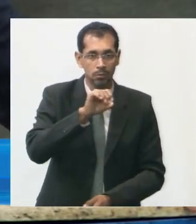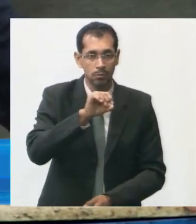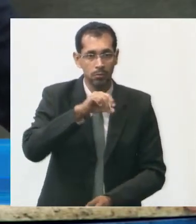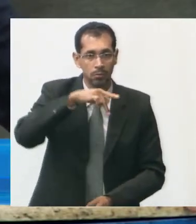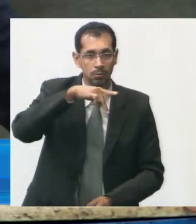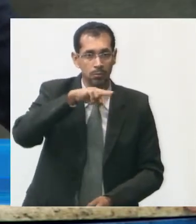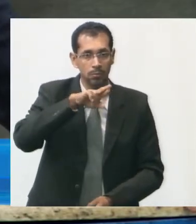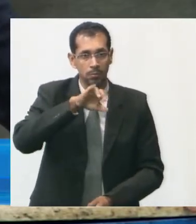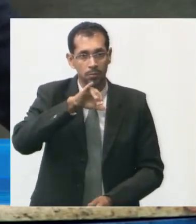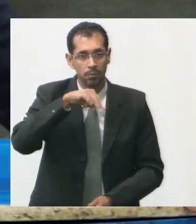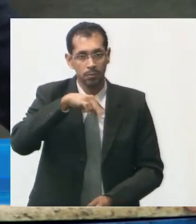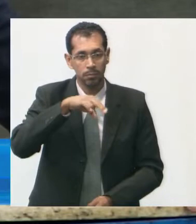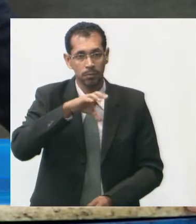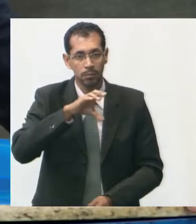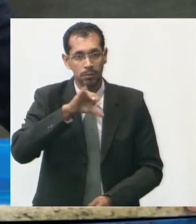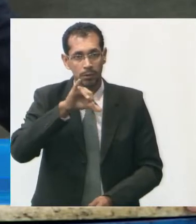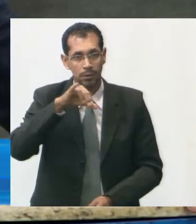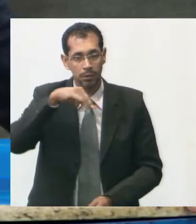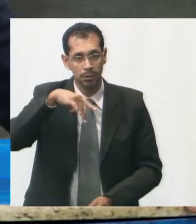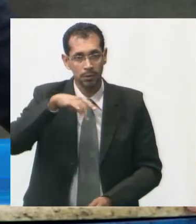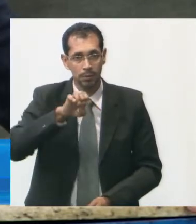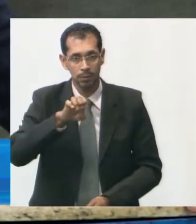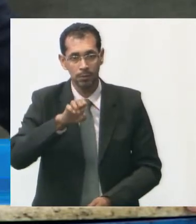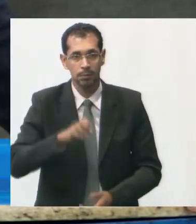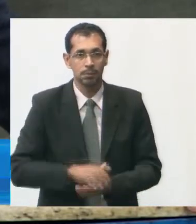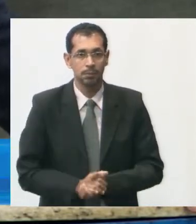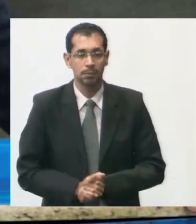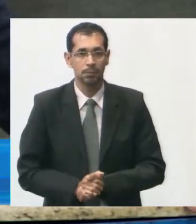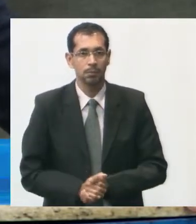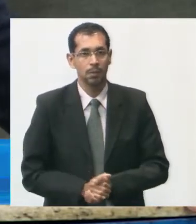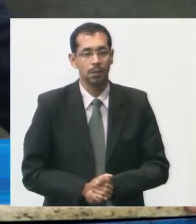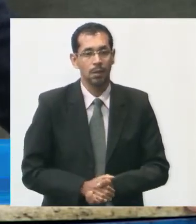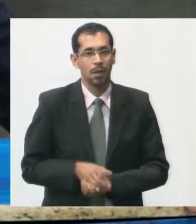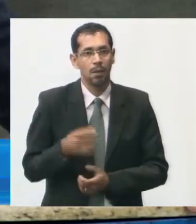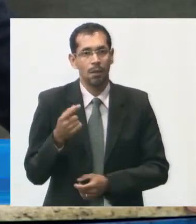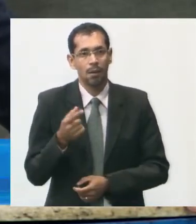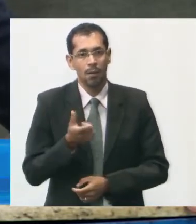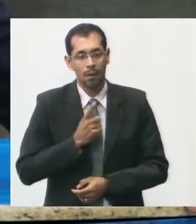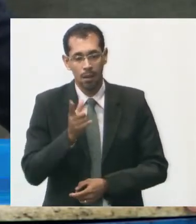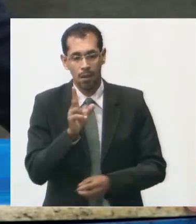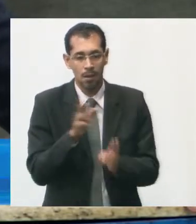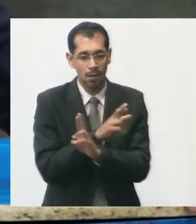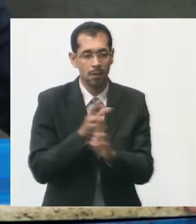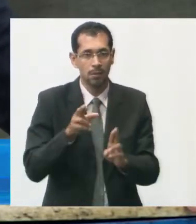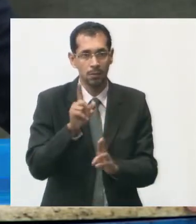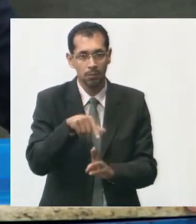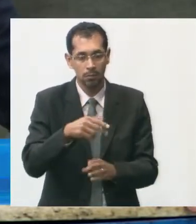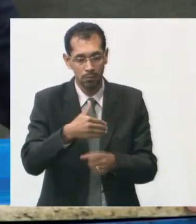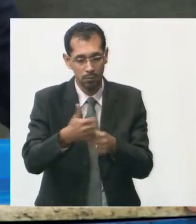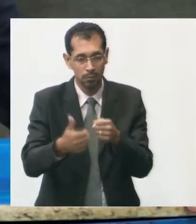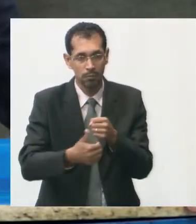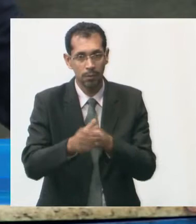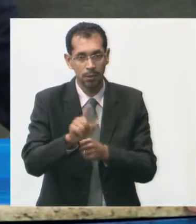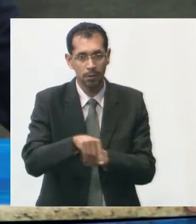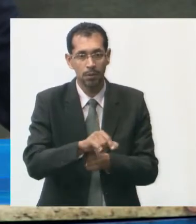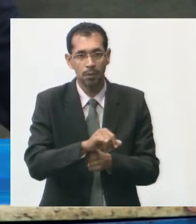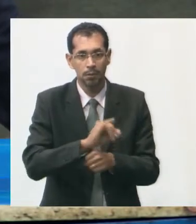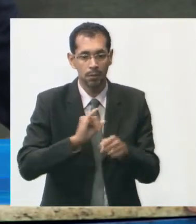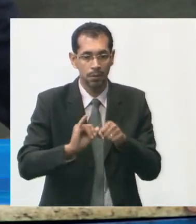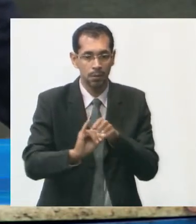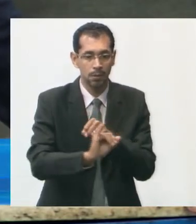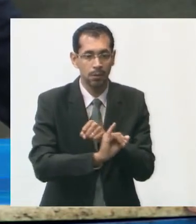tem relação com o bairro Ilha do Príncipe, que é o bairro localizado aqui na região 1. E há